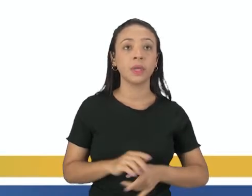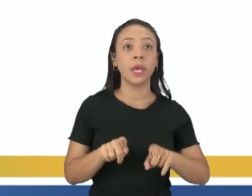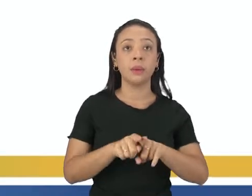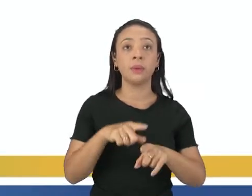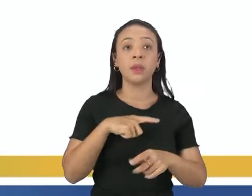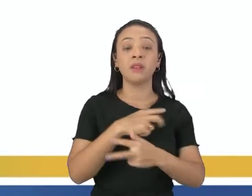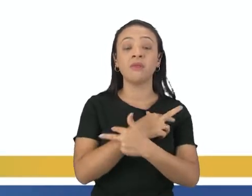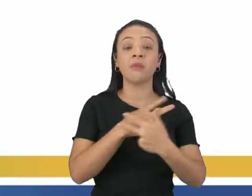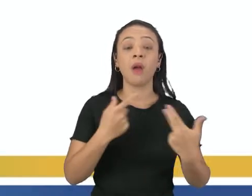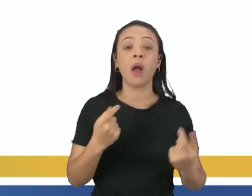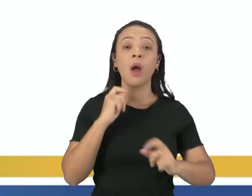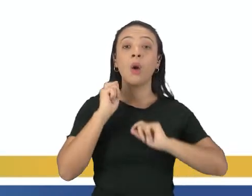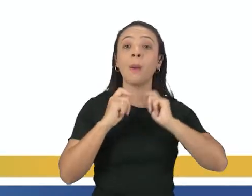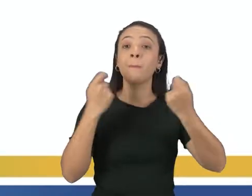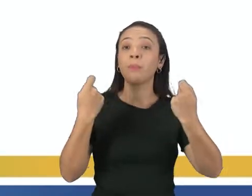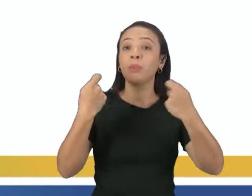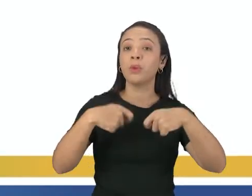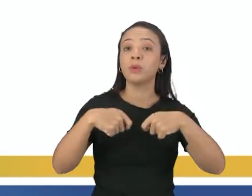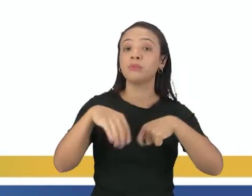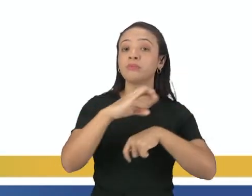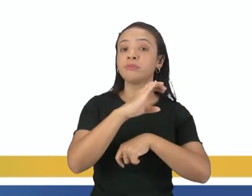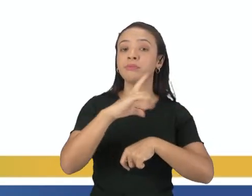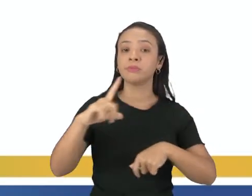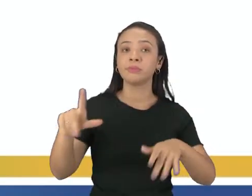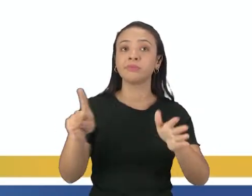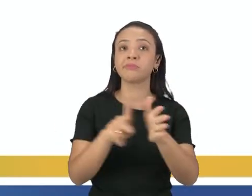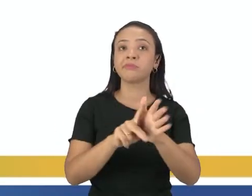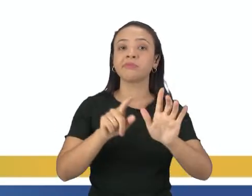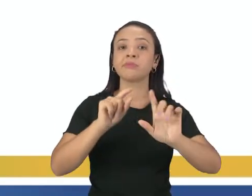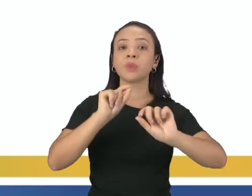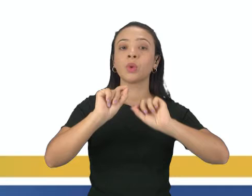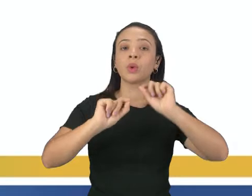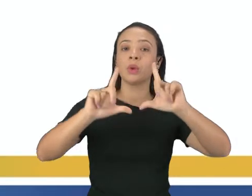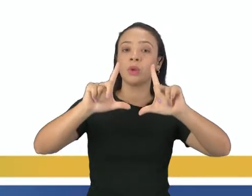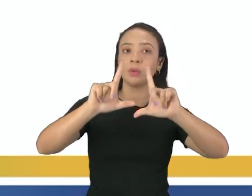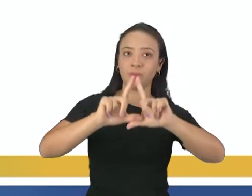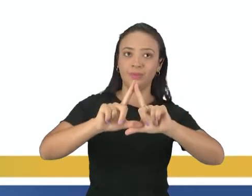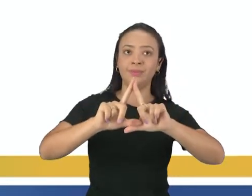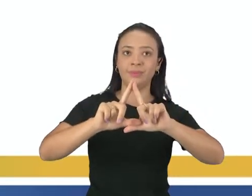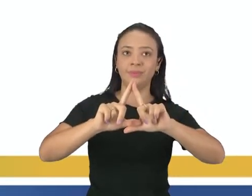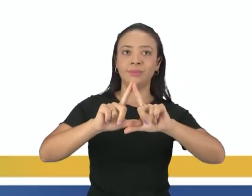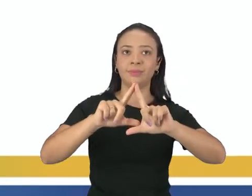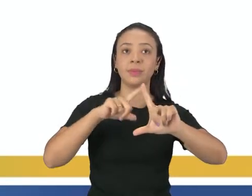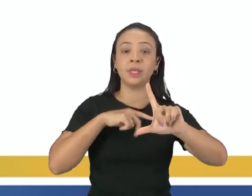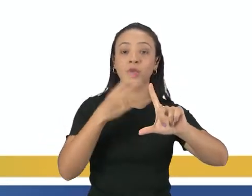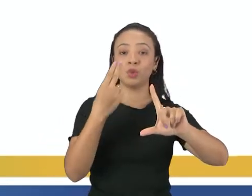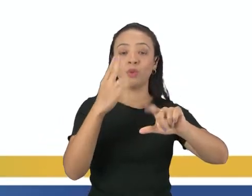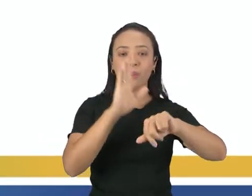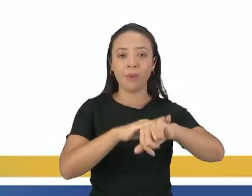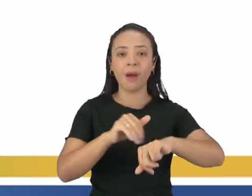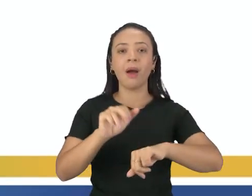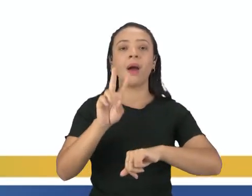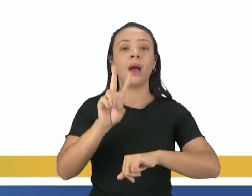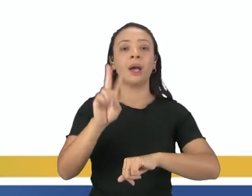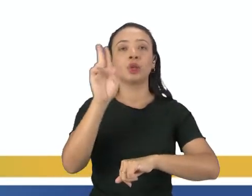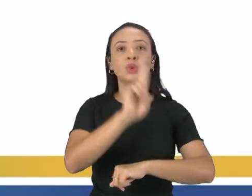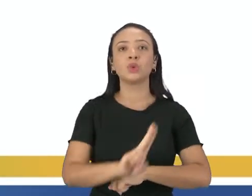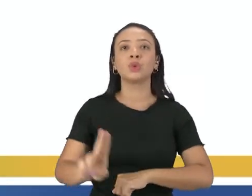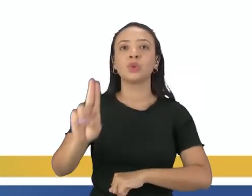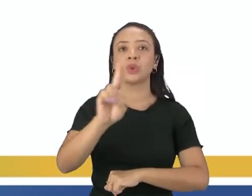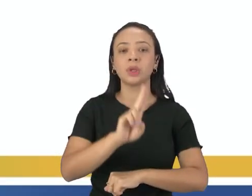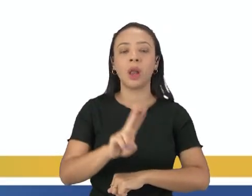Existem diversas maneiras, né, de classificarmos aí os triângulos. As 2 mais comuns, elas levam